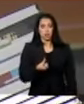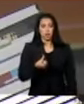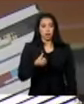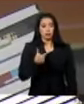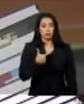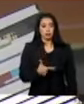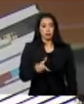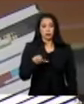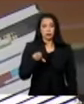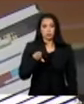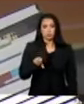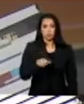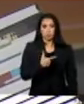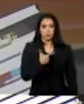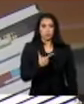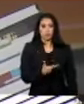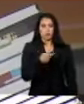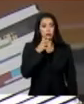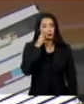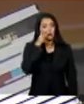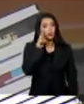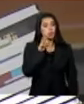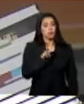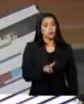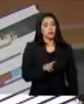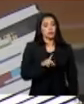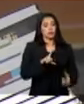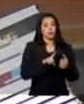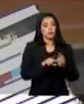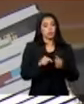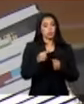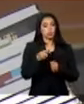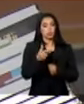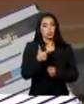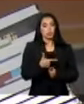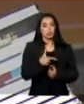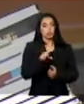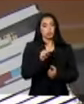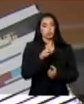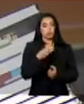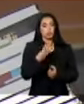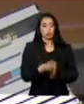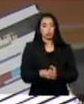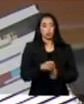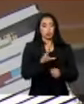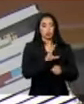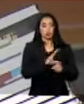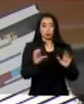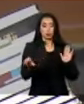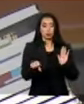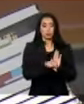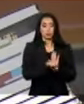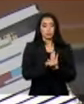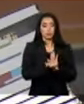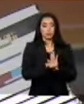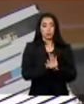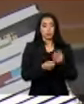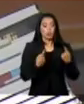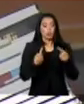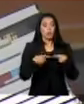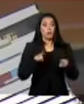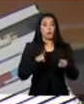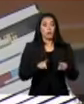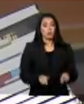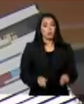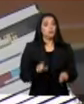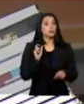ignoram o disposto no artigo 283 do Código de Processo Penal, violando,